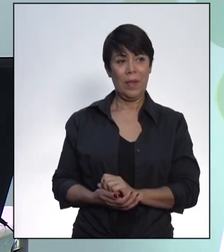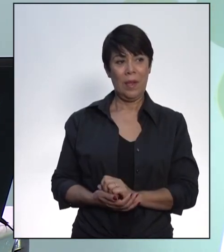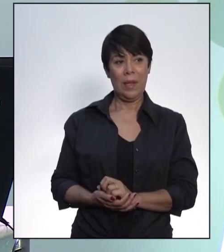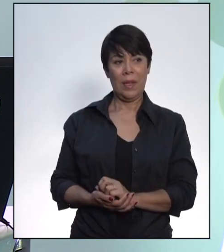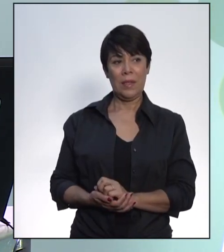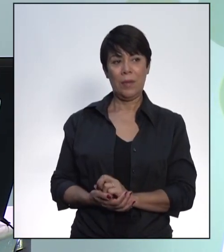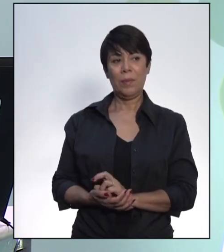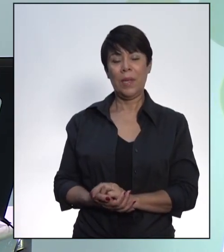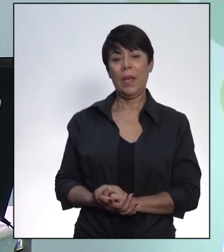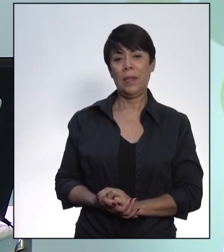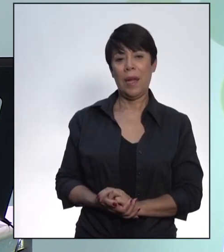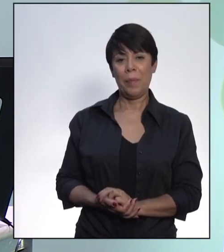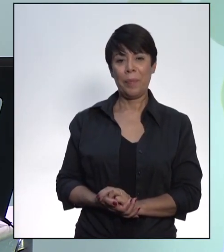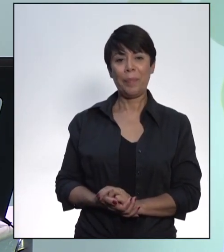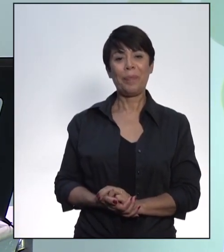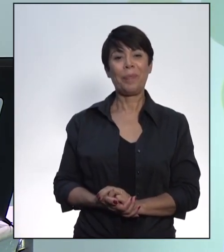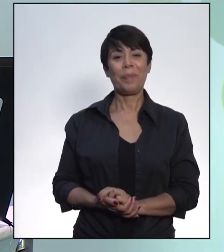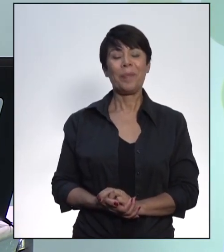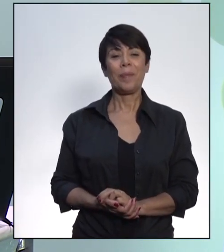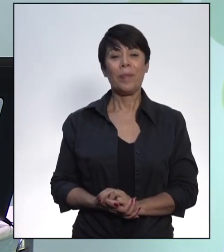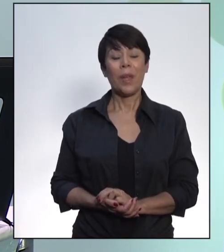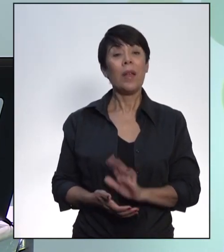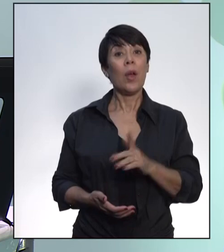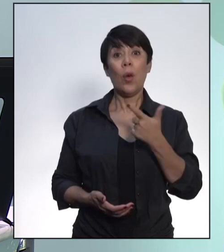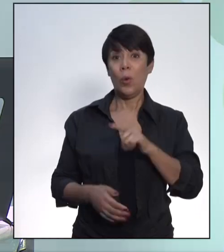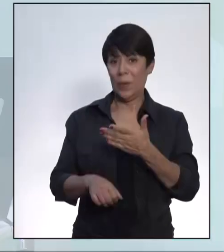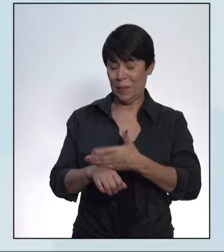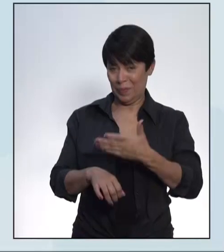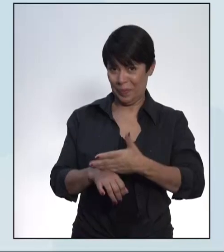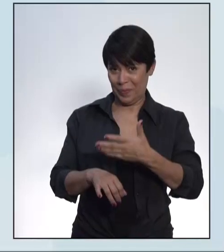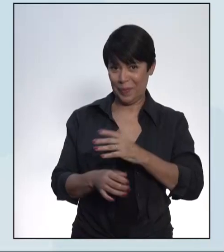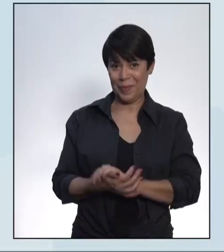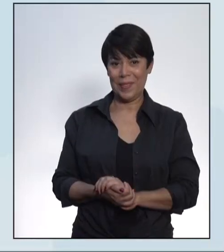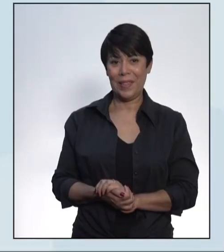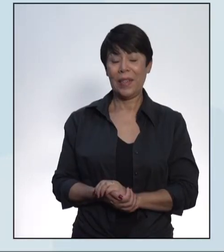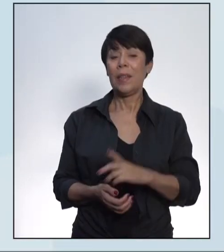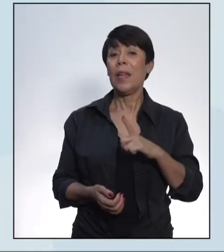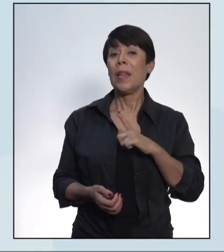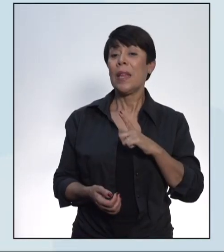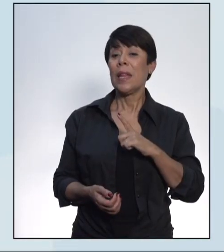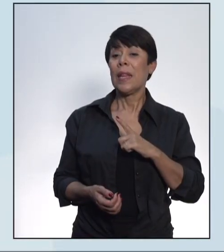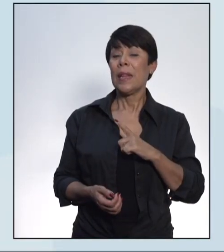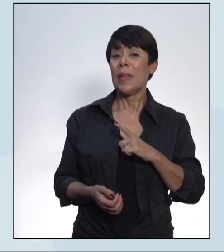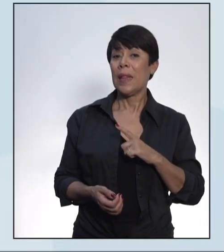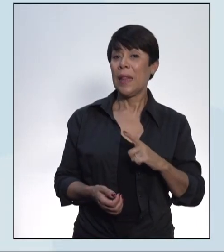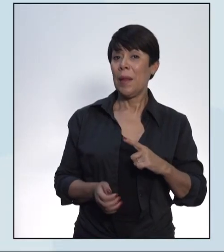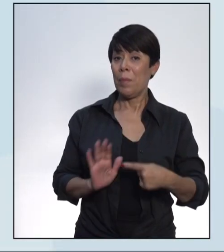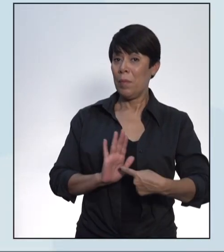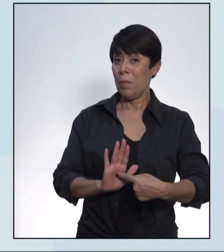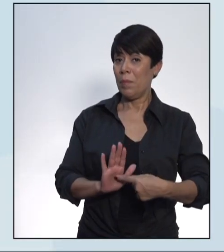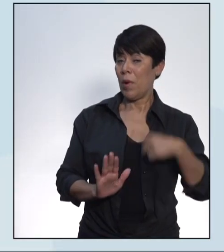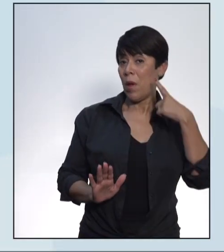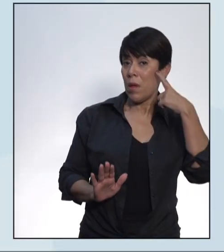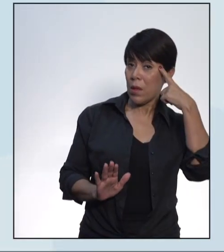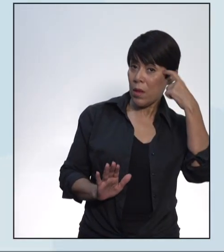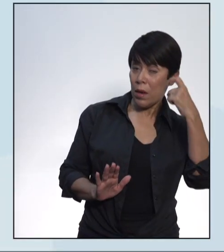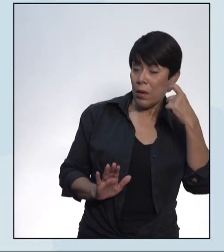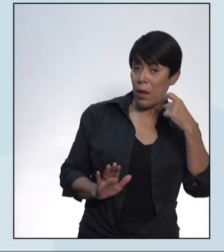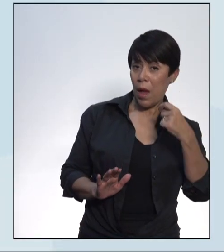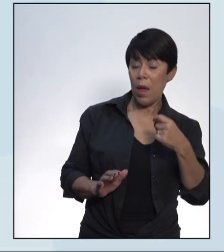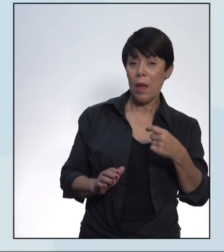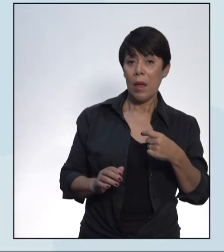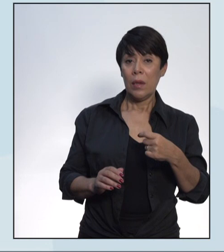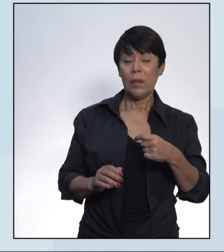ver se ficou fixado? Vamos lá. Nessa outra atividade, tem uma ideia aí de uma coisa